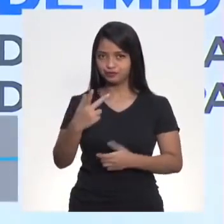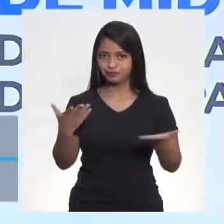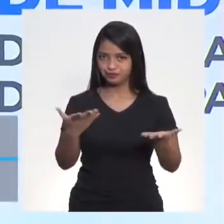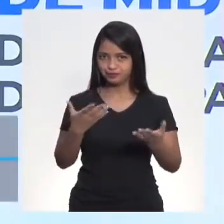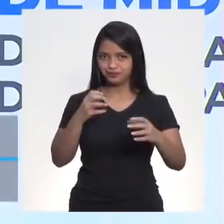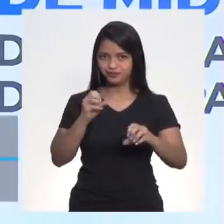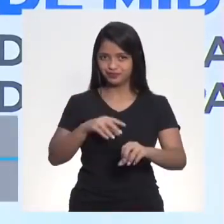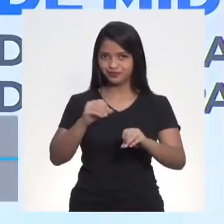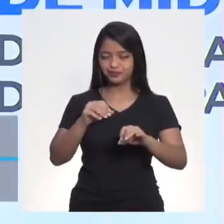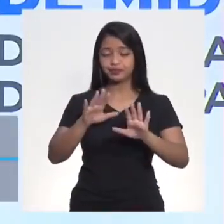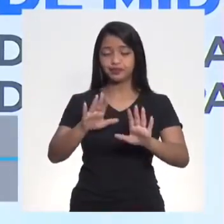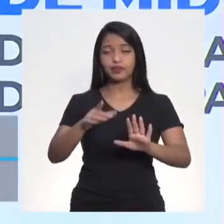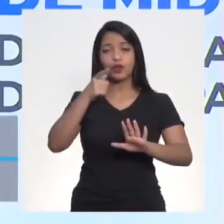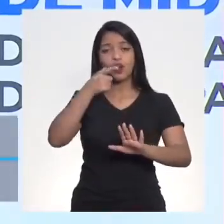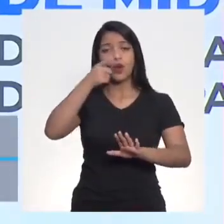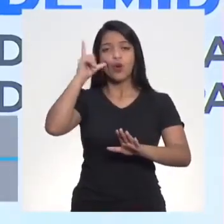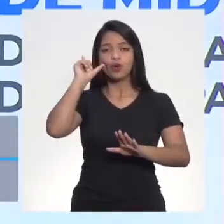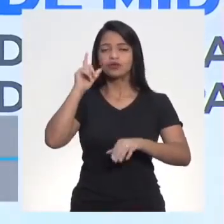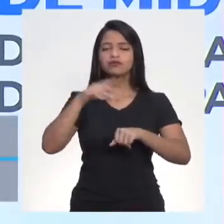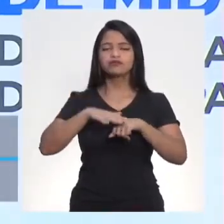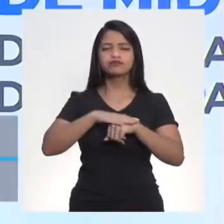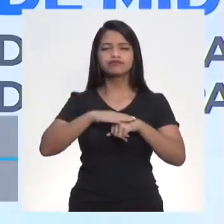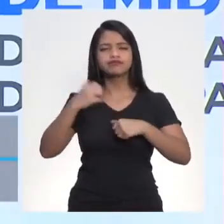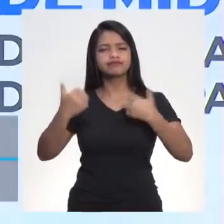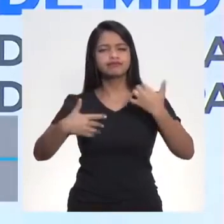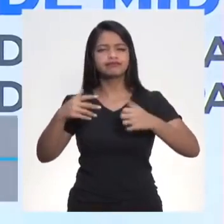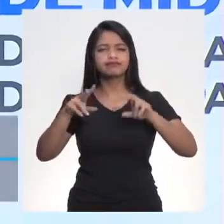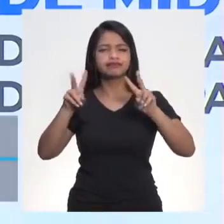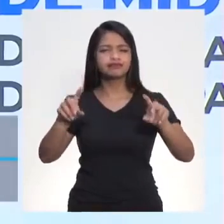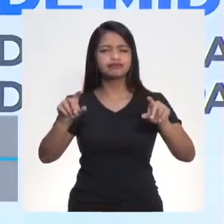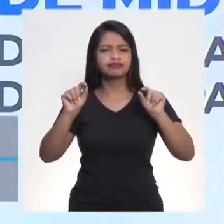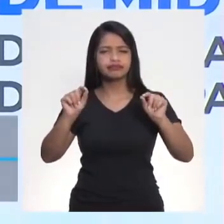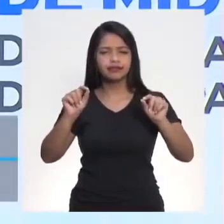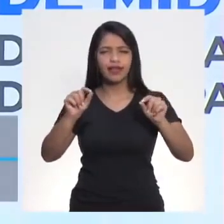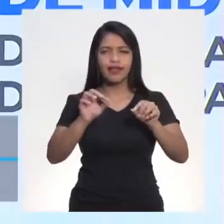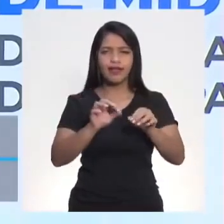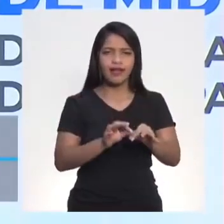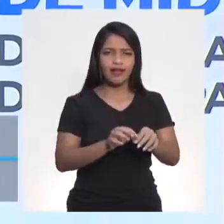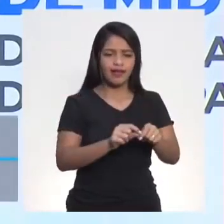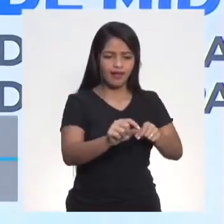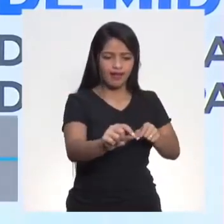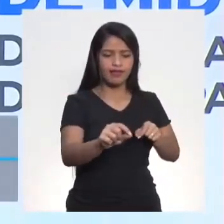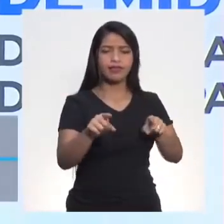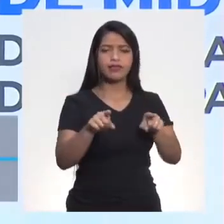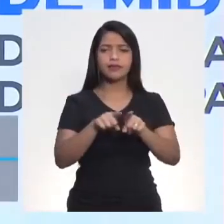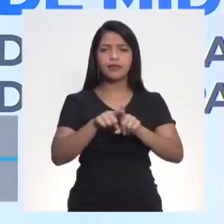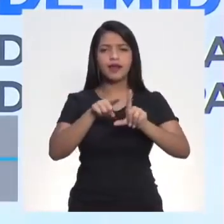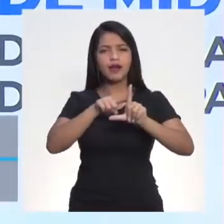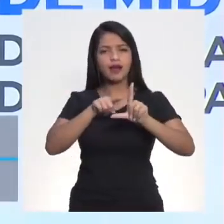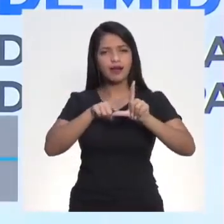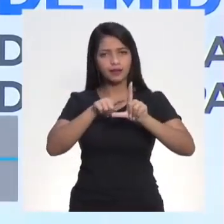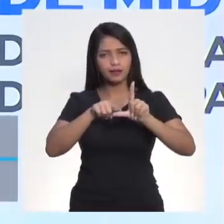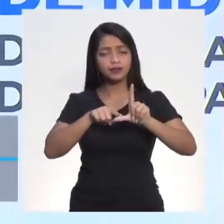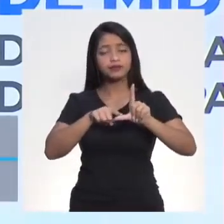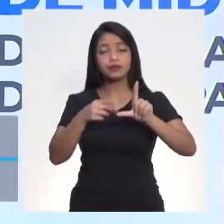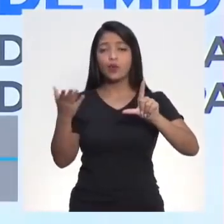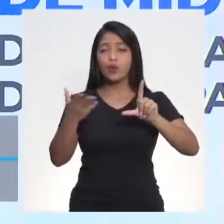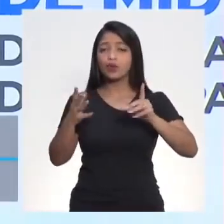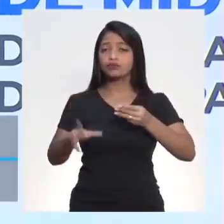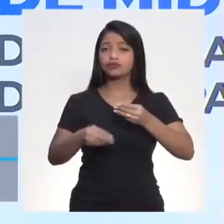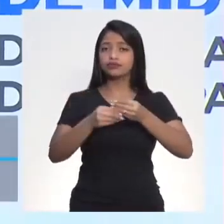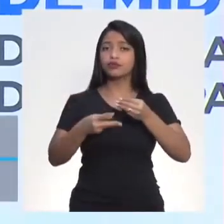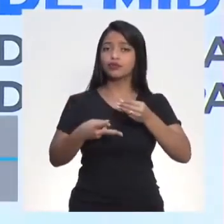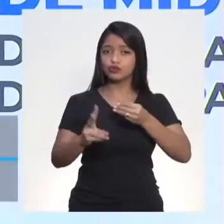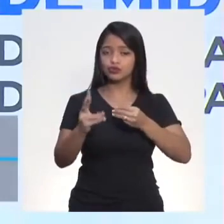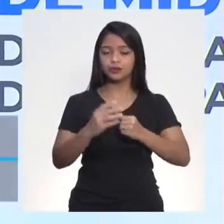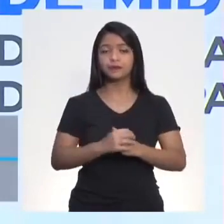nós falamos ontem, né? Sobre as retas, os ângulos, né? Continuar essa ideia. Para me acompanhar, ser o